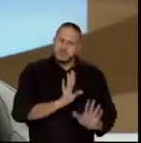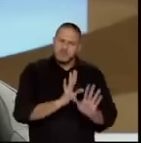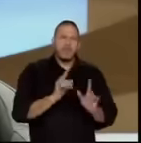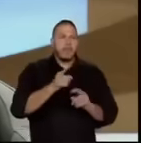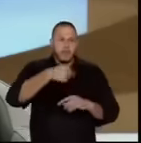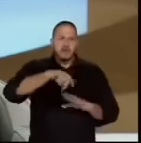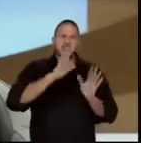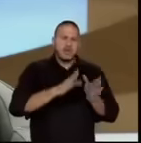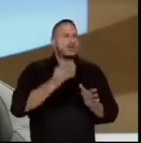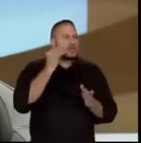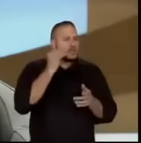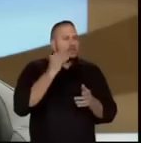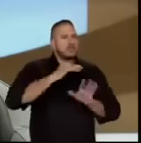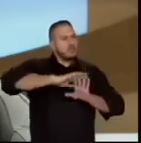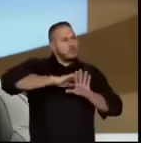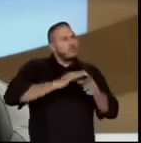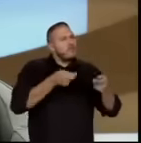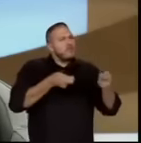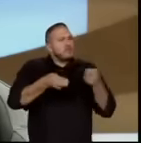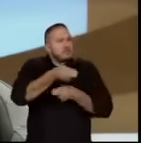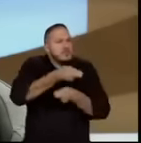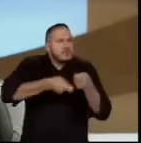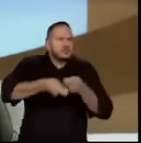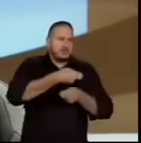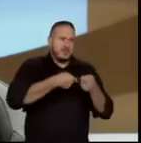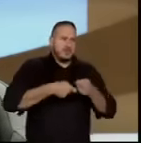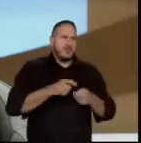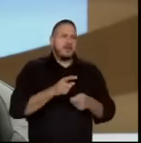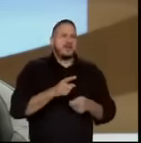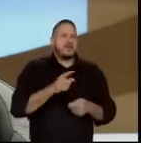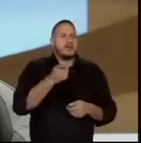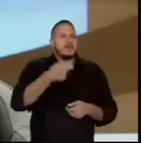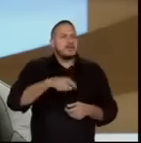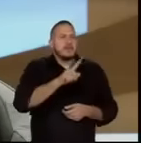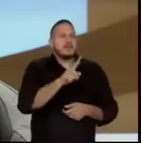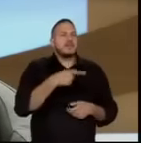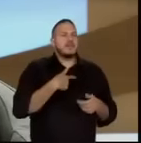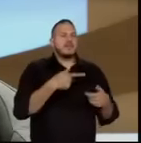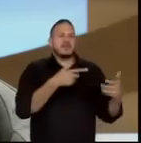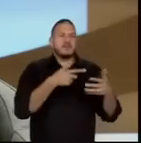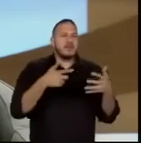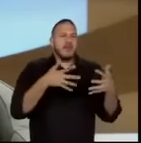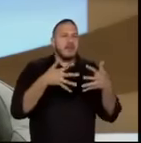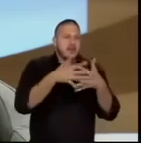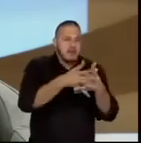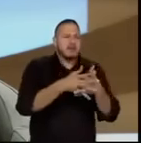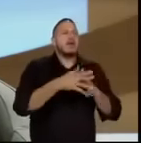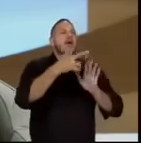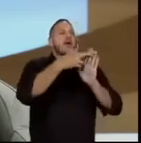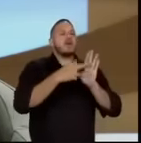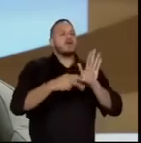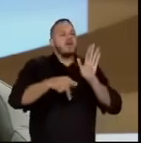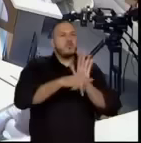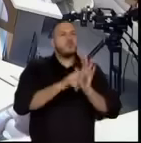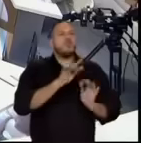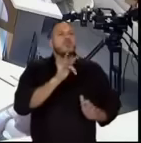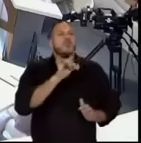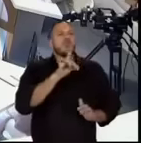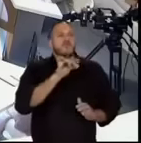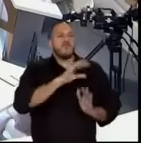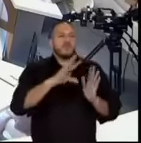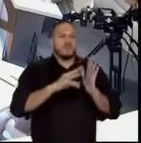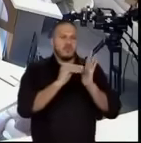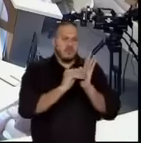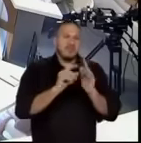fazer isso administrativamente, sem ter esse impasse com relação às regras do Fundo Amazônia.